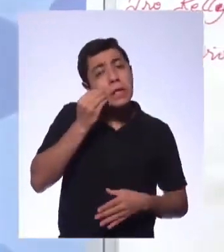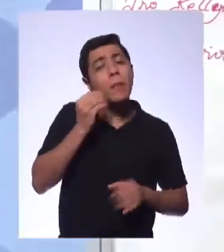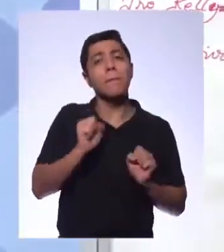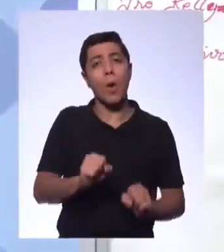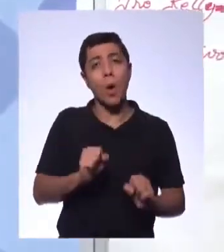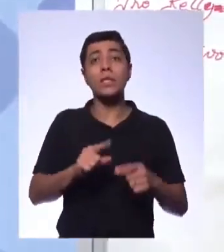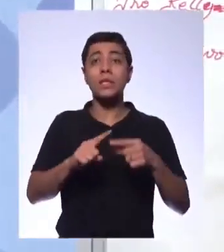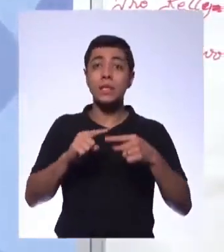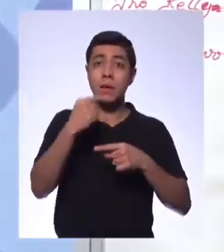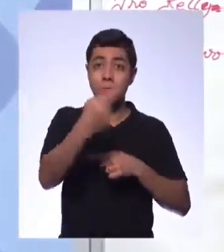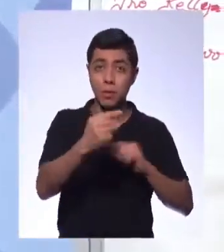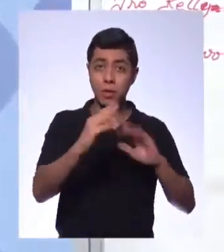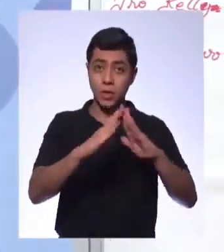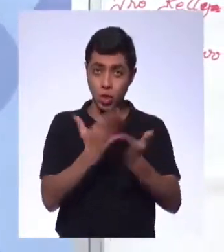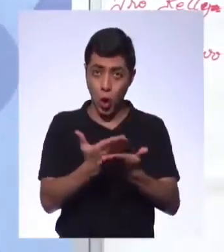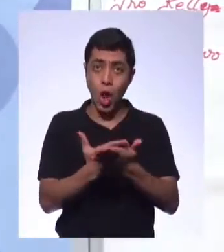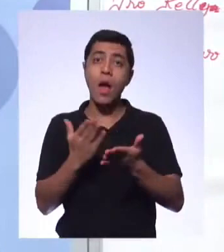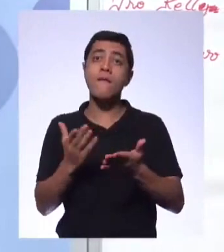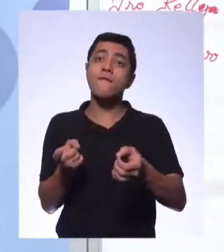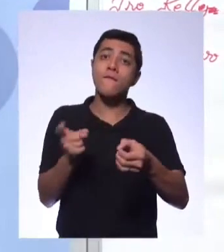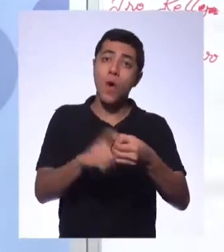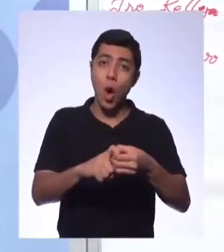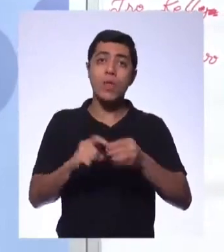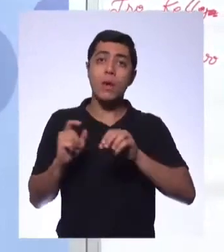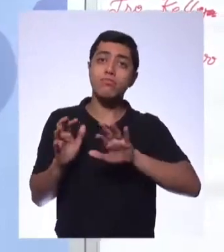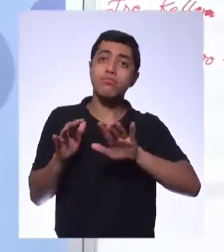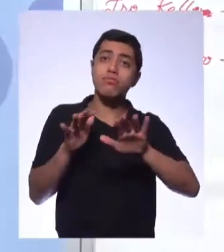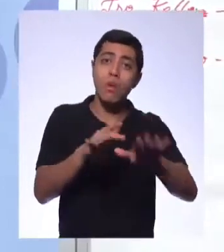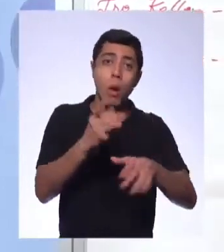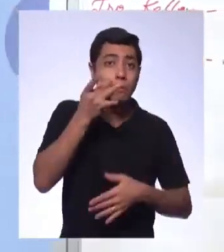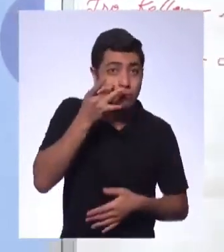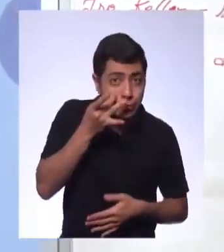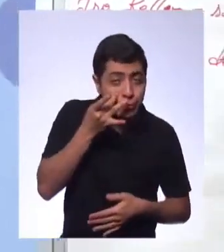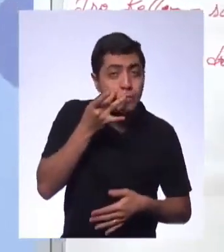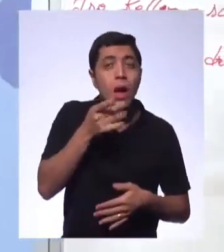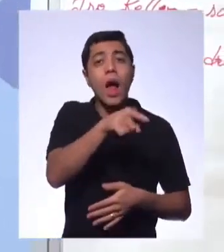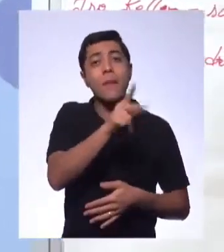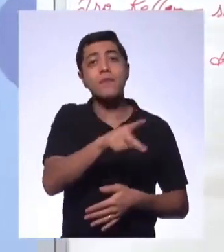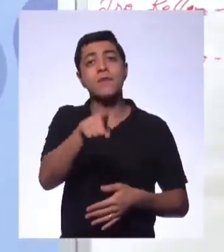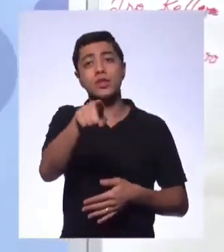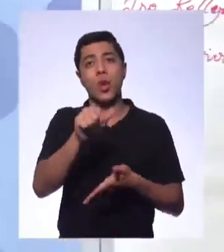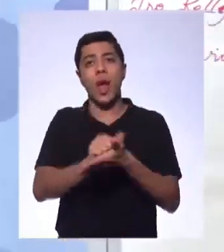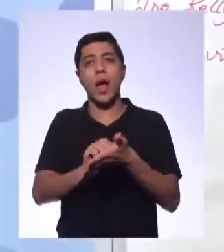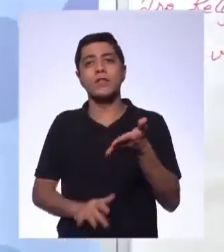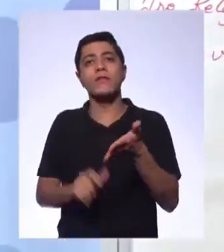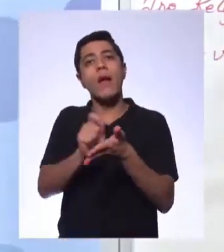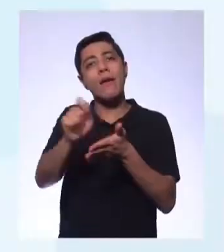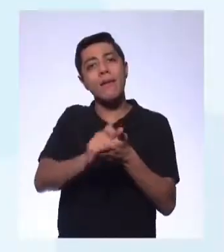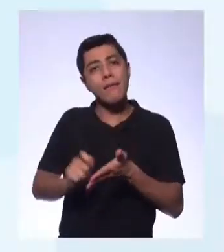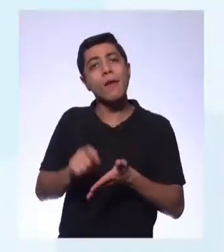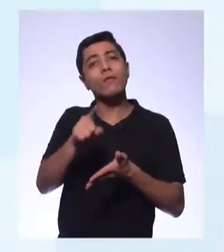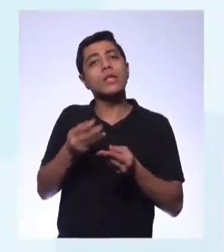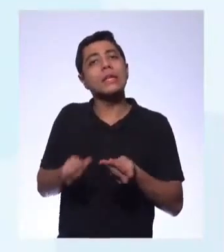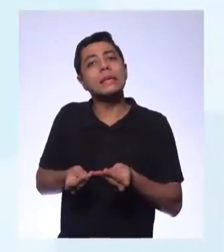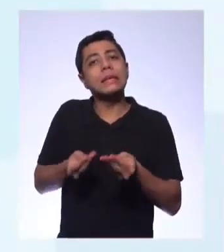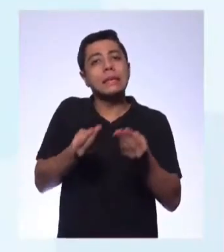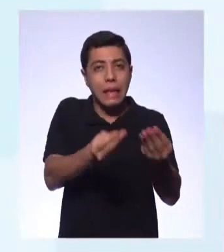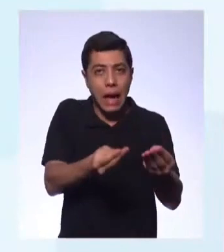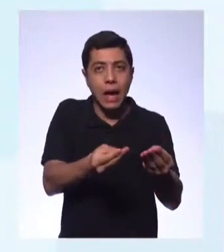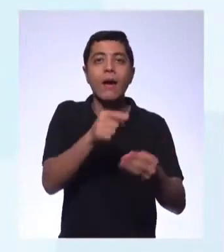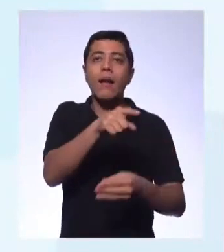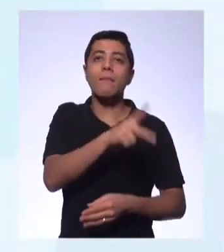entregando aos seus professores. Será até uma forma a mais que ele vai ter de avaliar vocês e saber, né, como que funcionou aí nesse período de